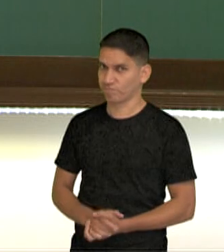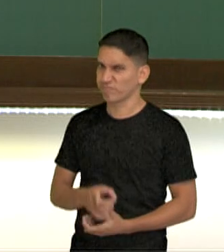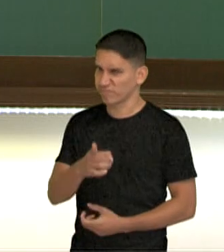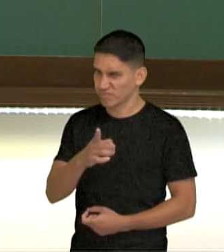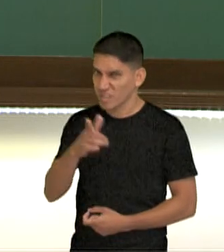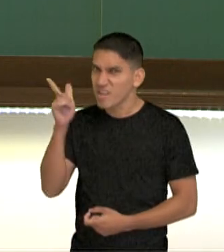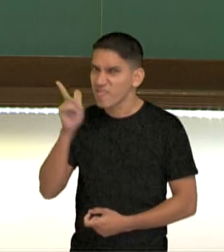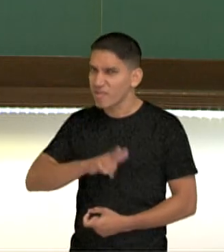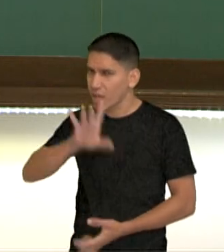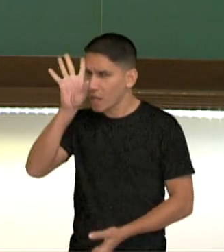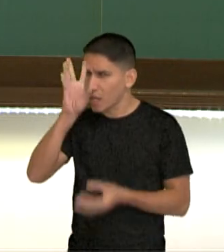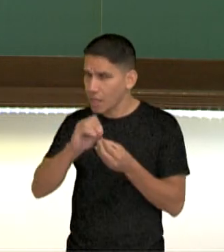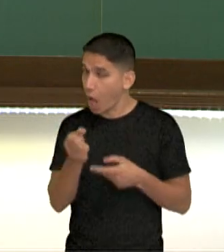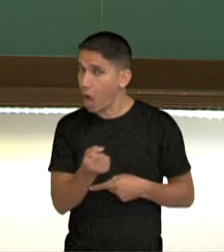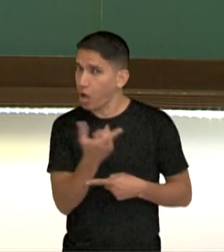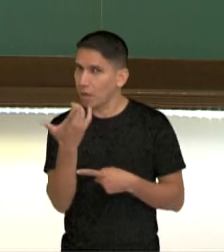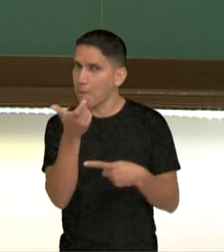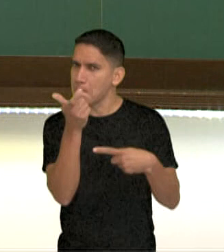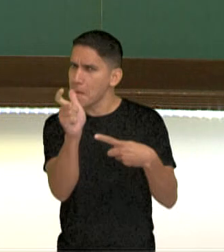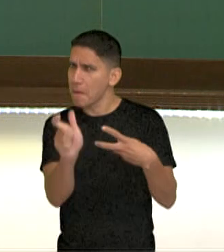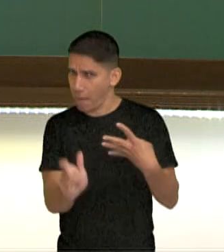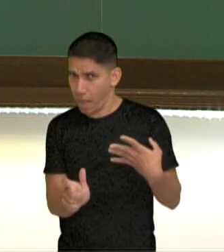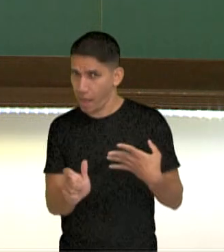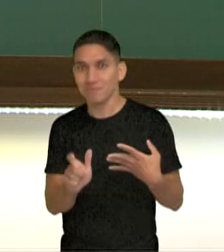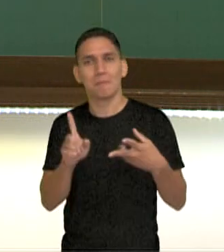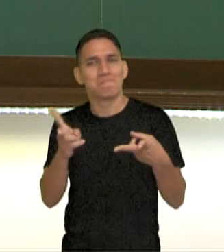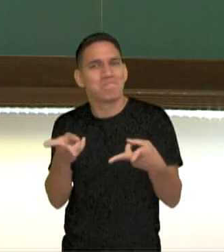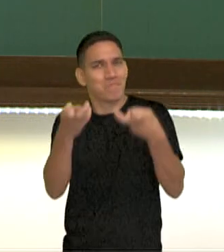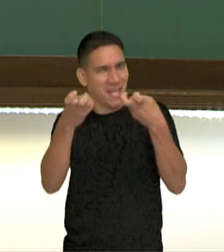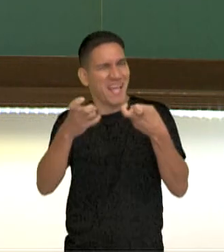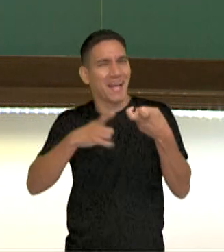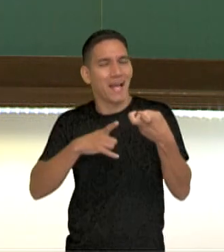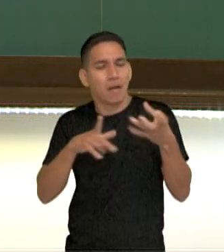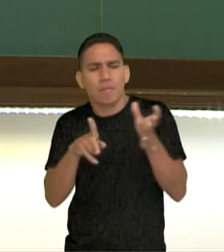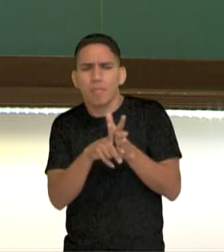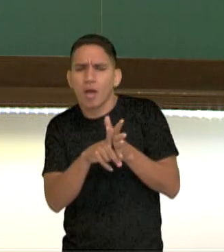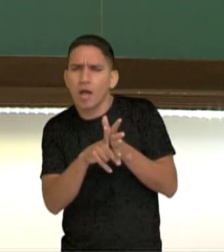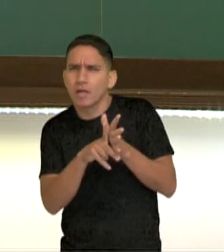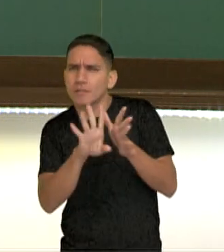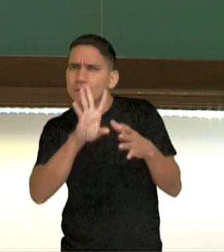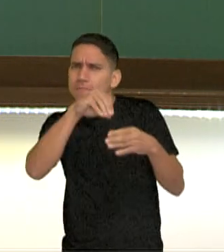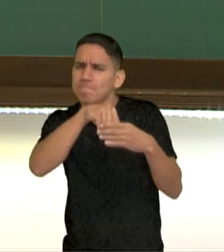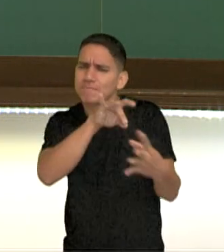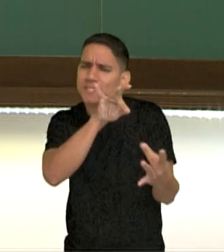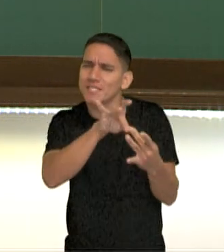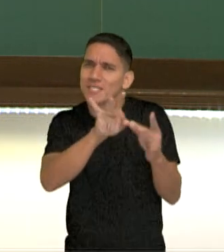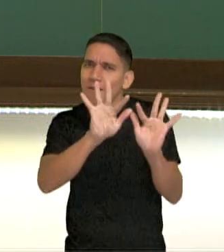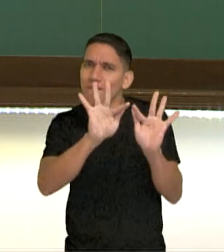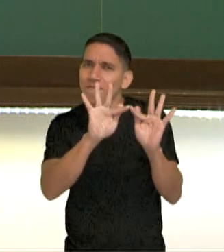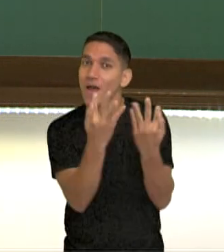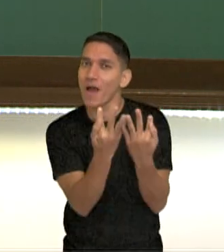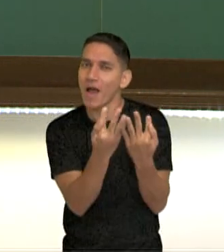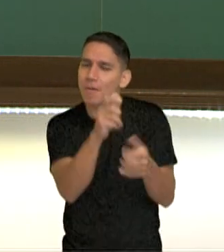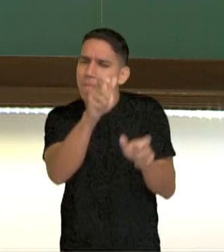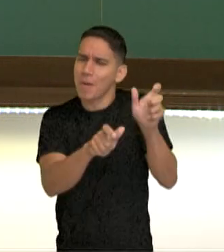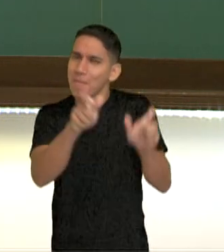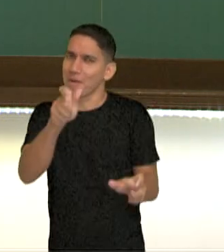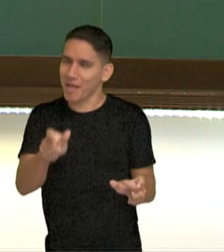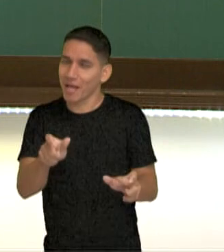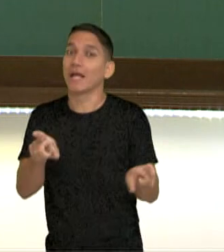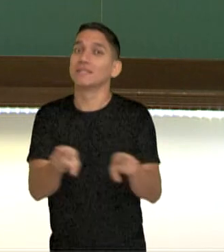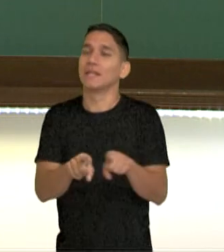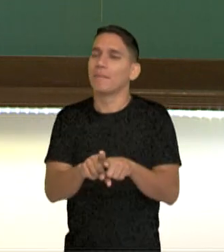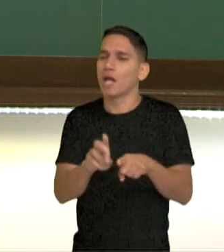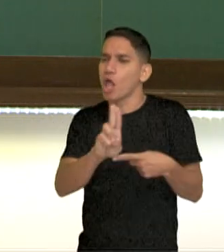Conseguiu entender algumas palavrinhas? Percebeu que tem uns family members aí no meio, uns nomezinhos próprios que a